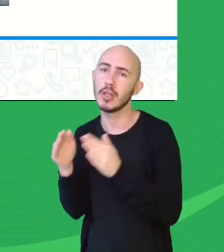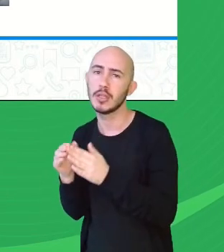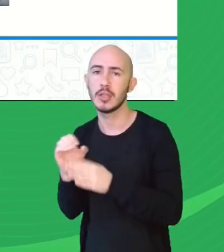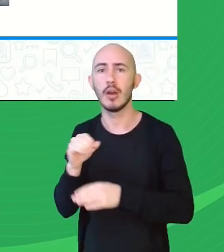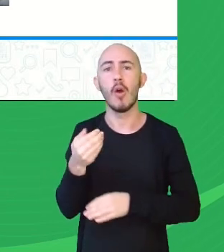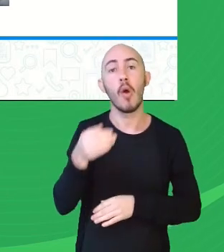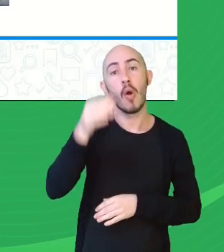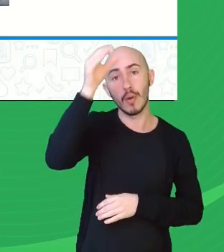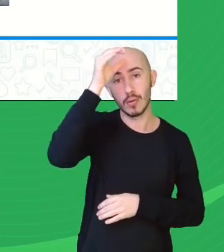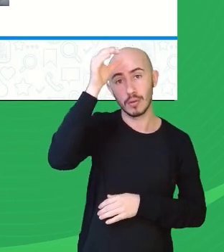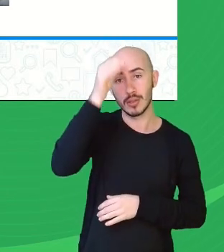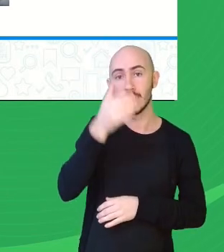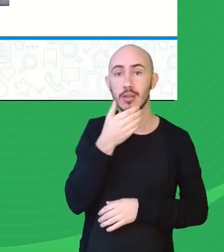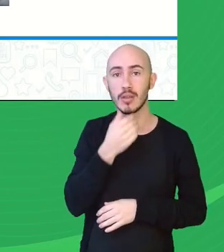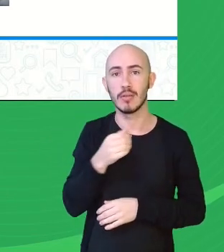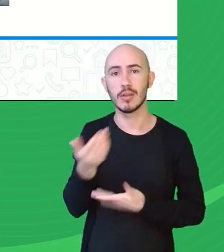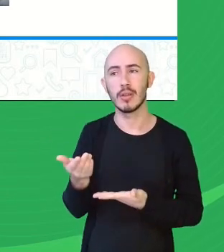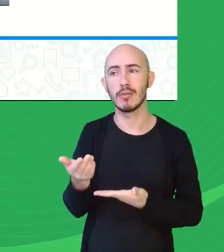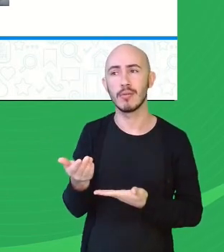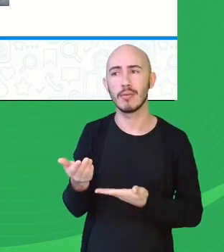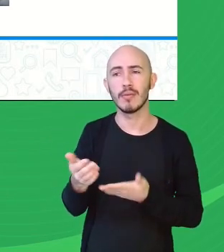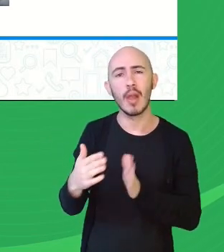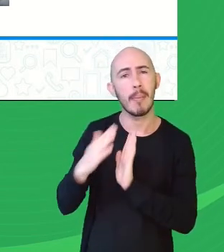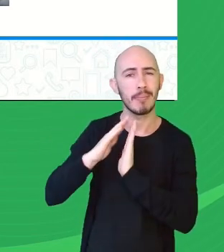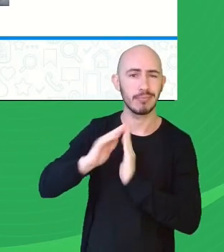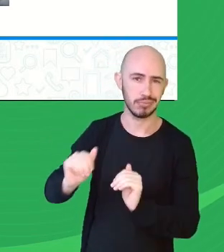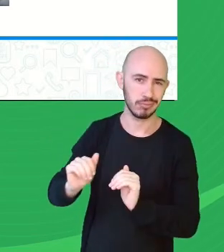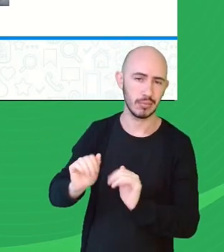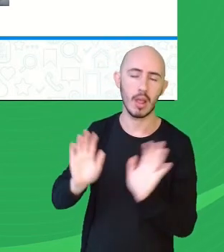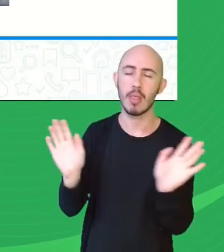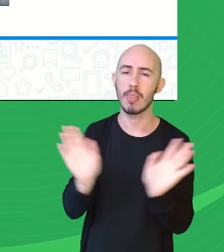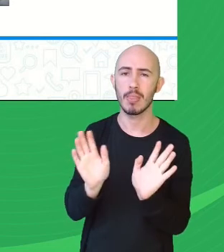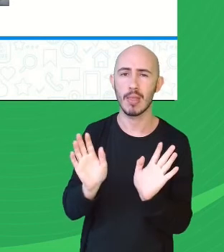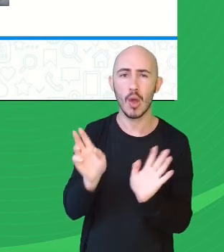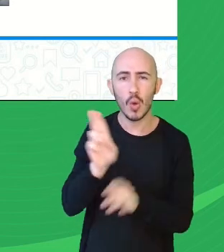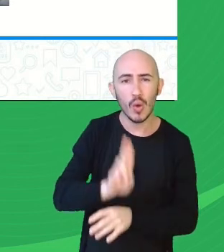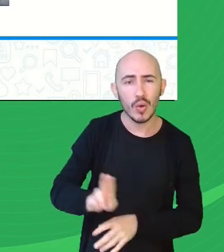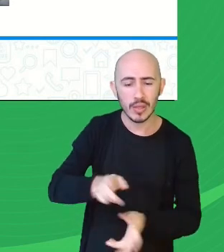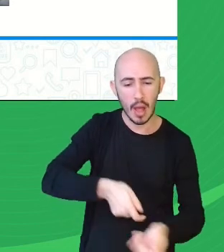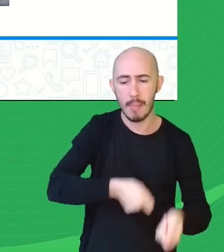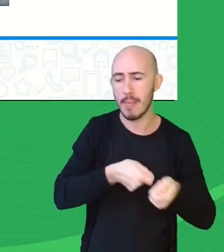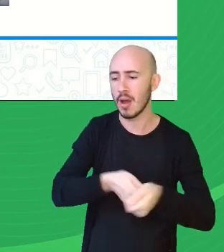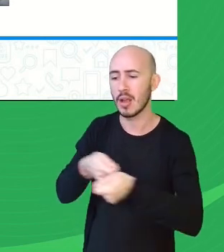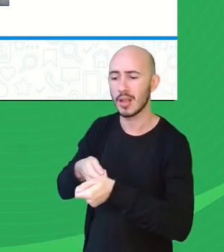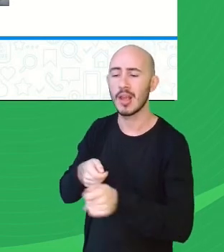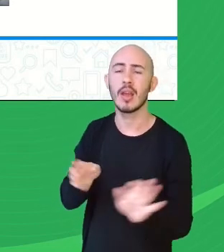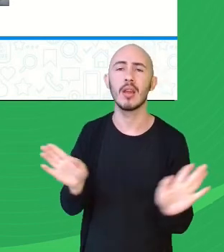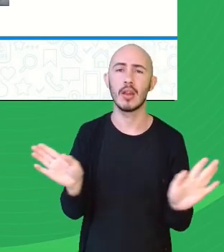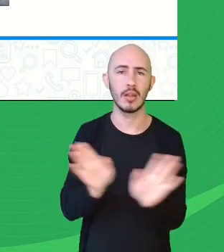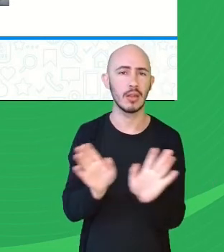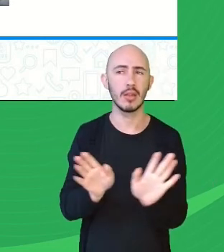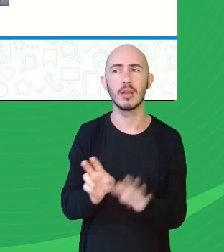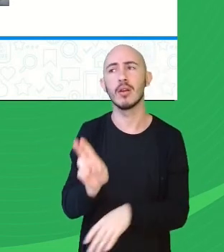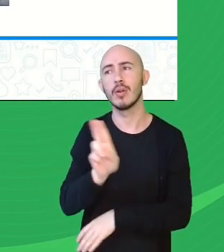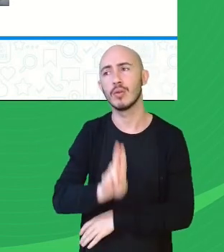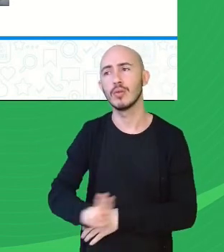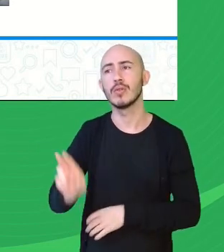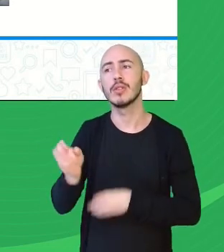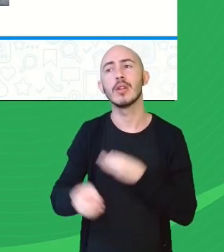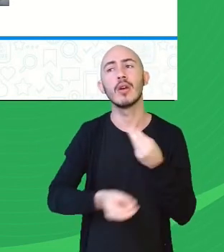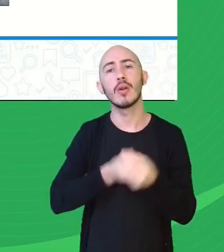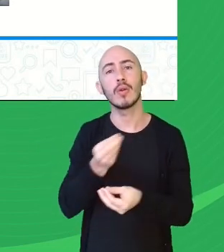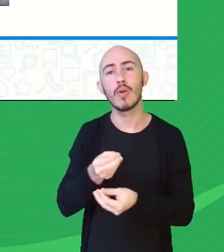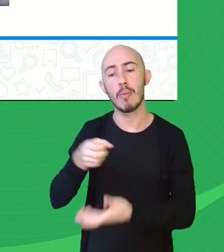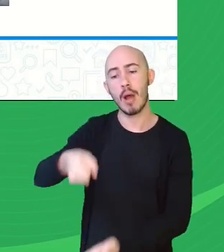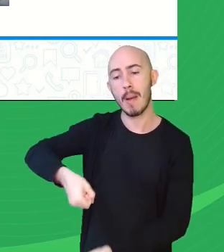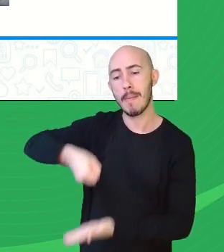e pede a sua ajuda, nada de dar banho no carro com mangueira, o carro não está com calor. Você vai fazer a limpeza do